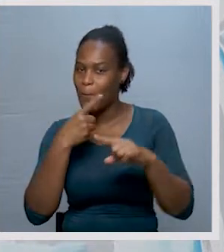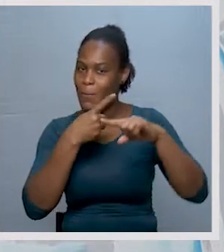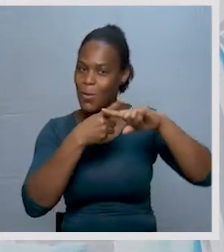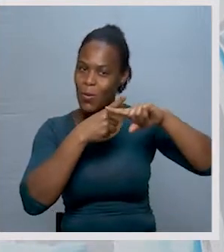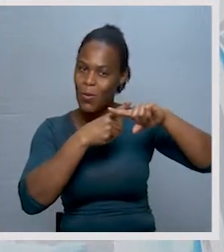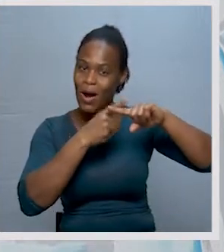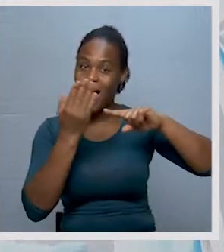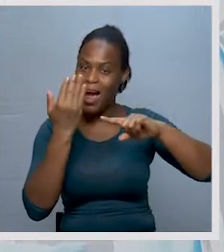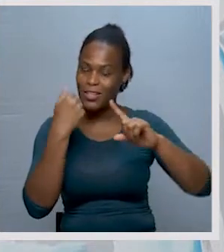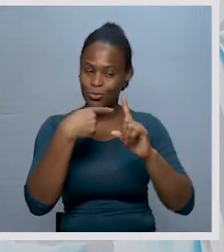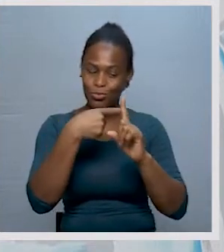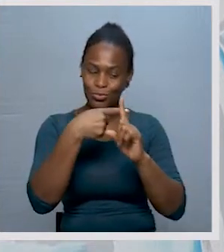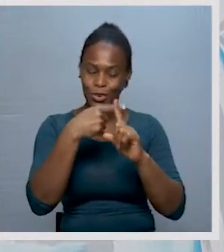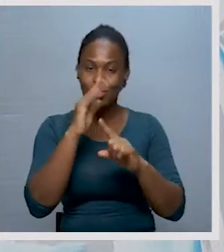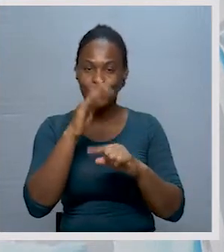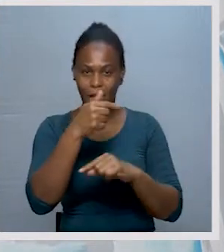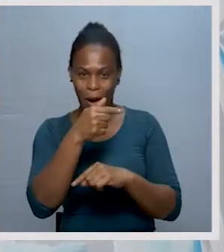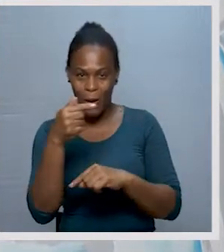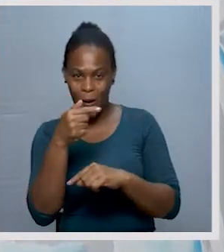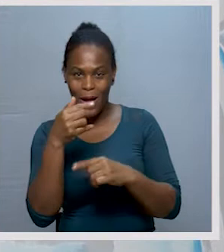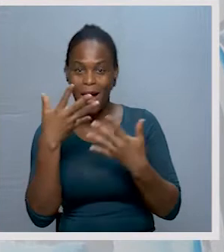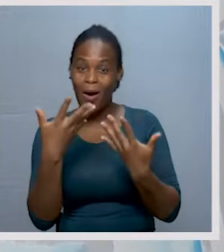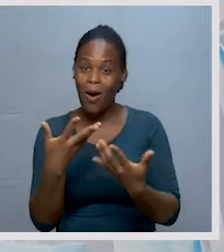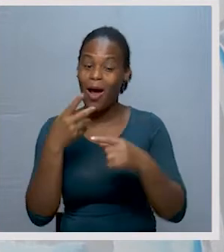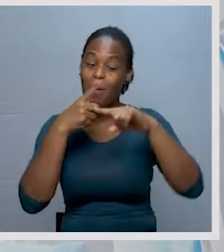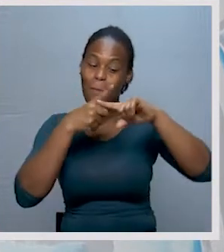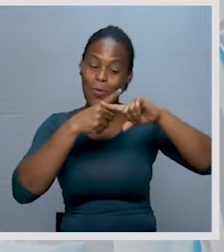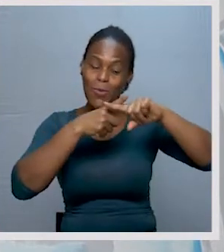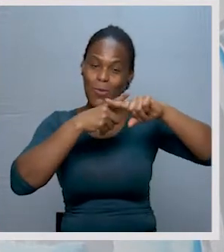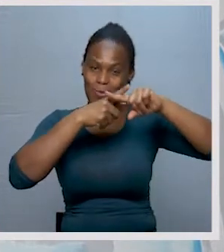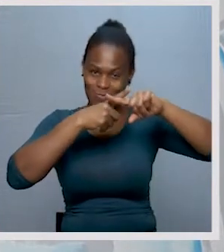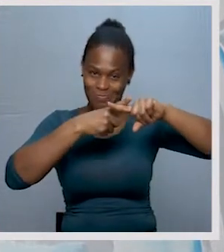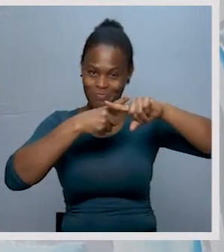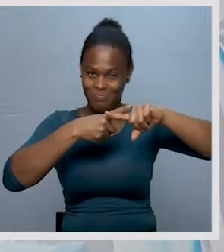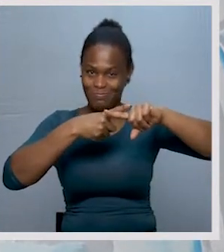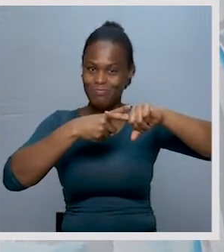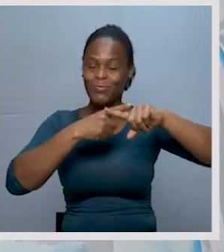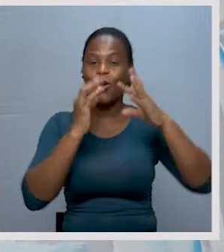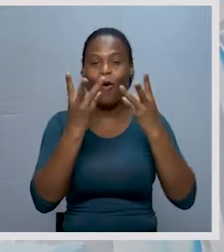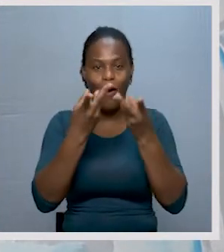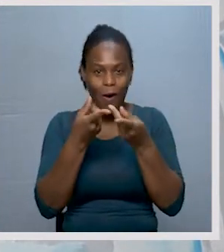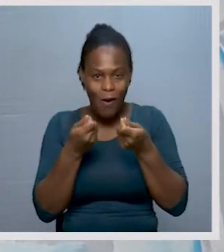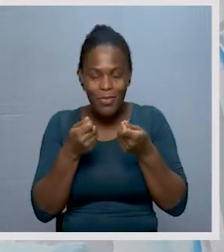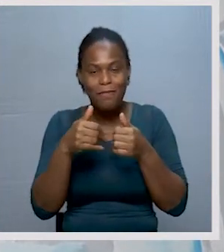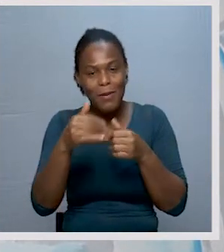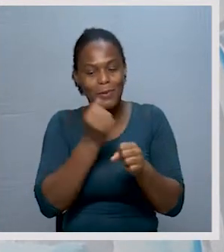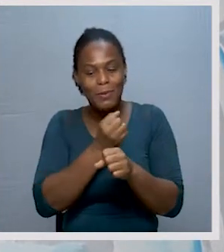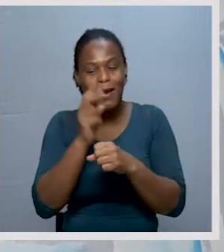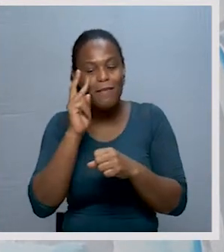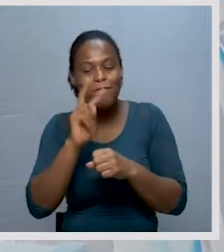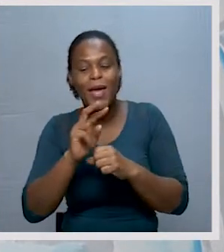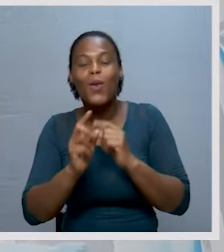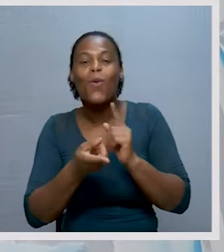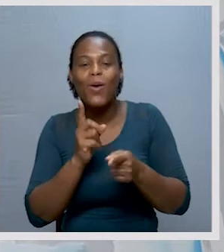da multiplicação. Então, a partir de agora, muita atenção, porque nós vamos trabalhar ou vamos rever